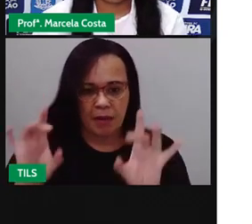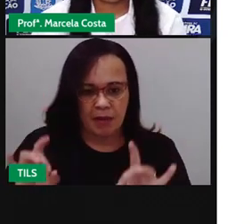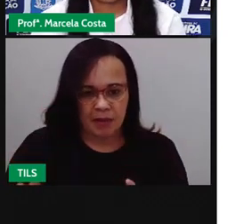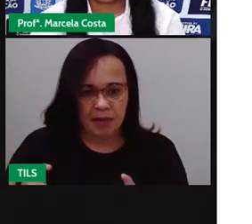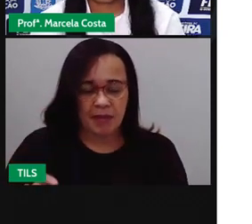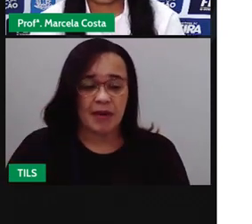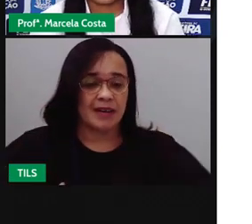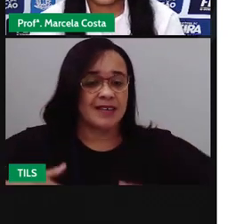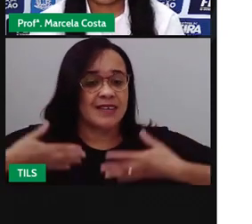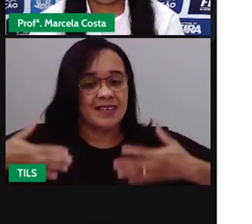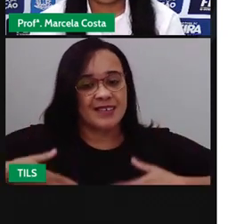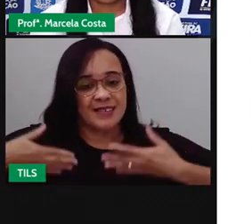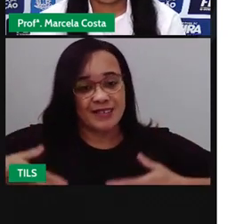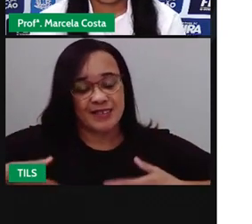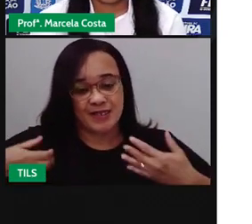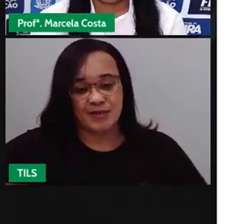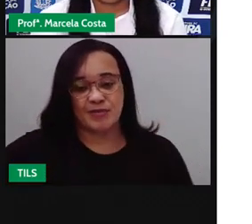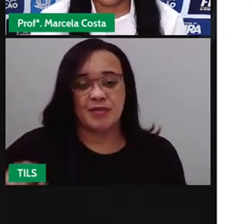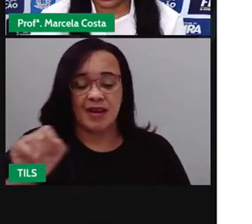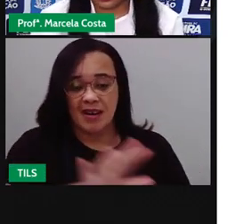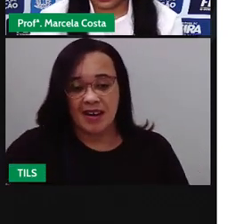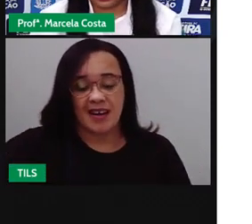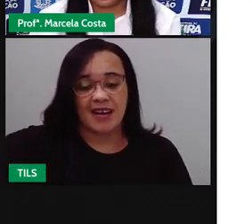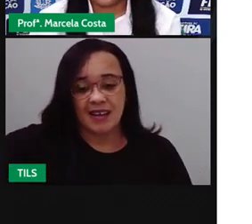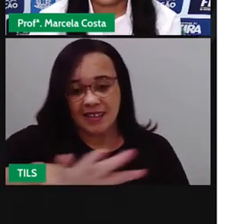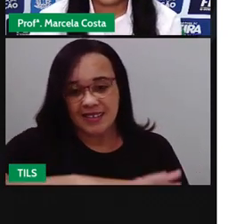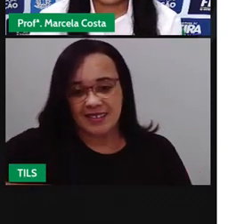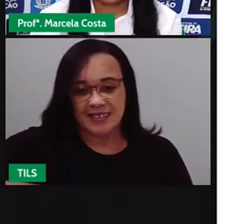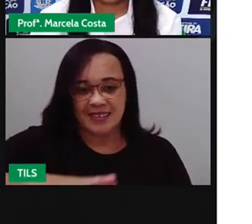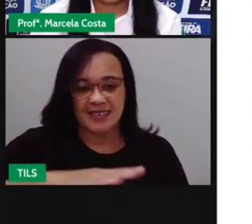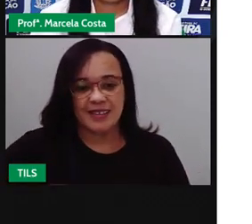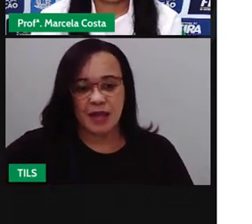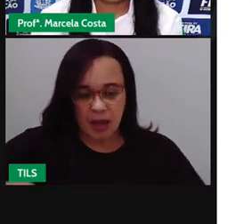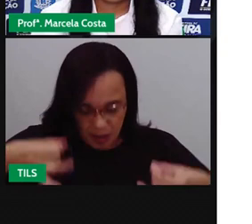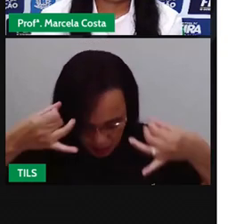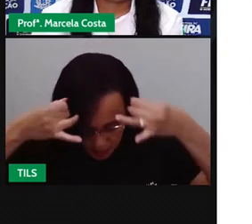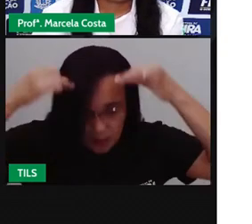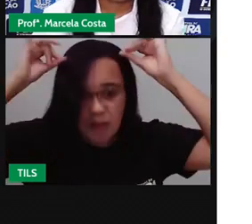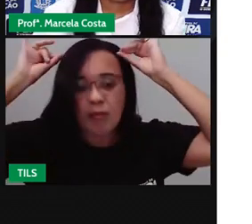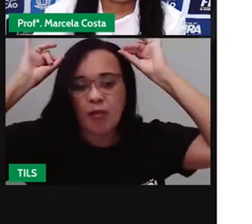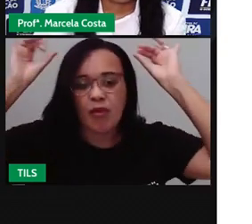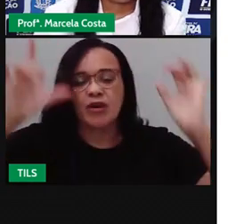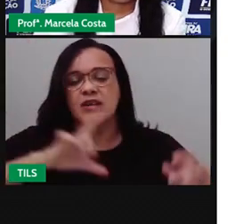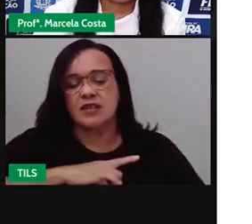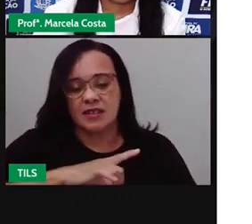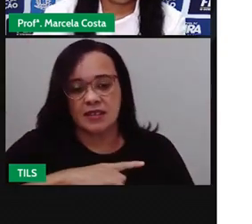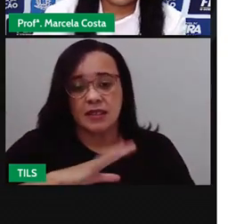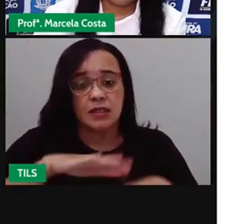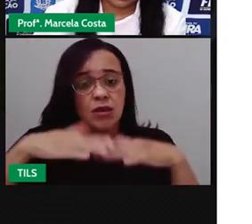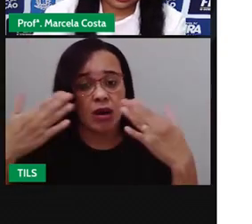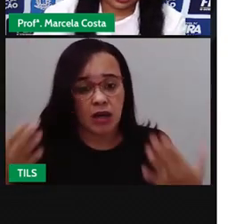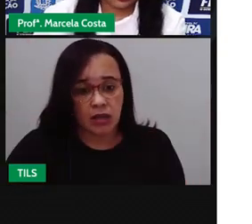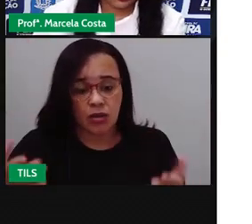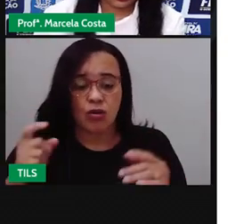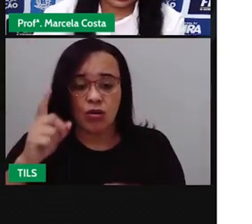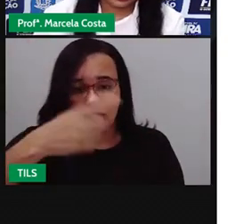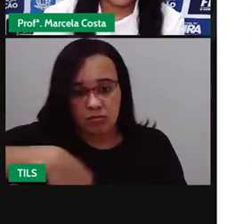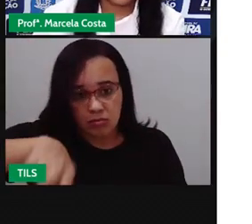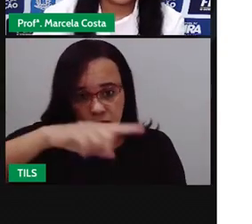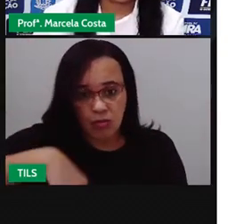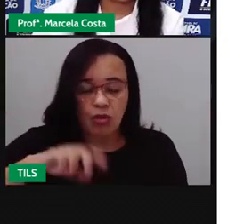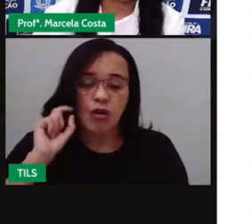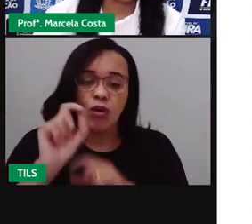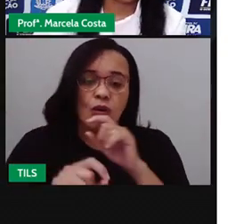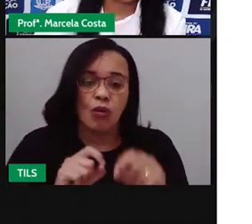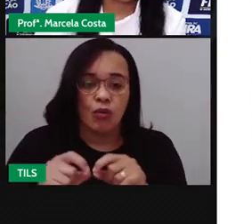Adriele Magalhães. Então a gente circula aqui, né, nessa segunda parte do cordel,